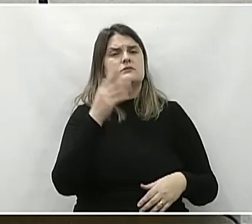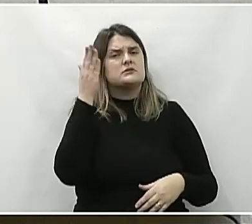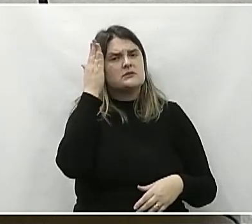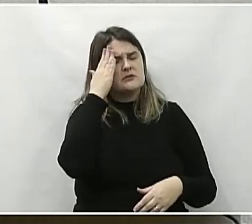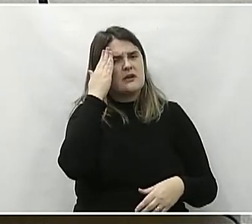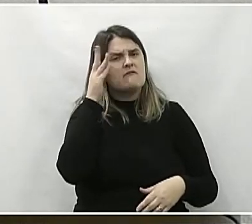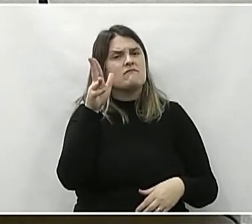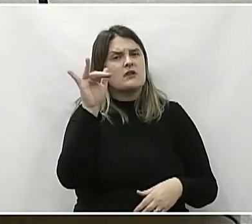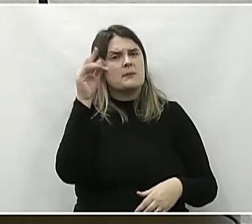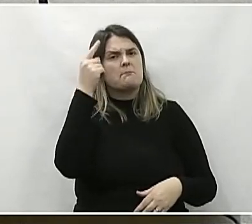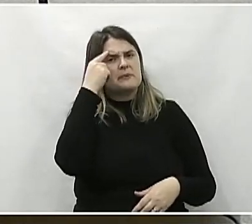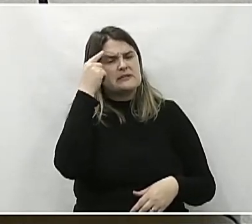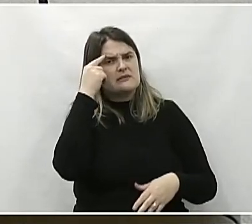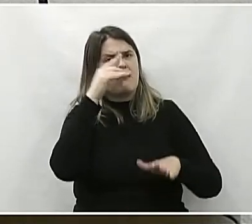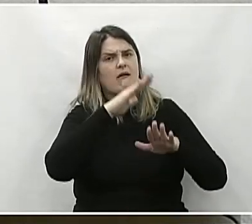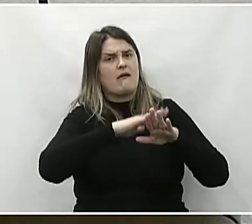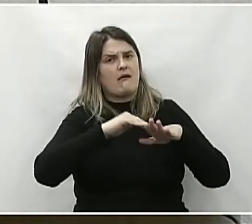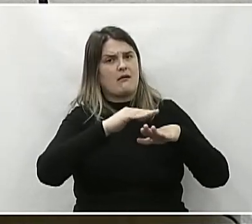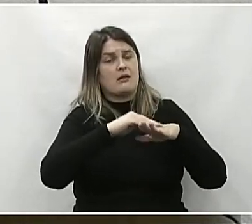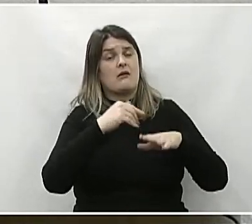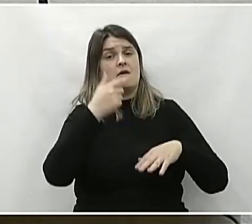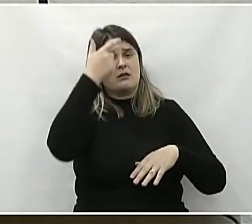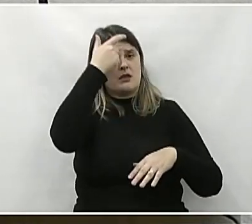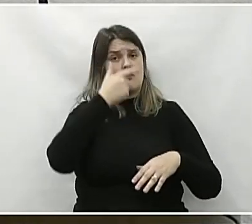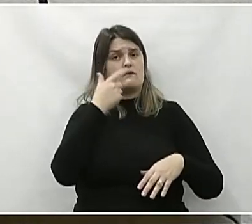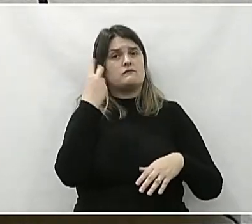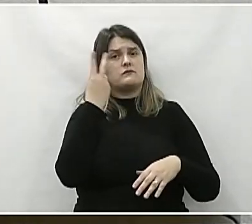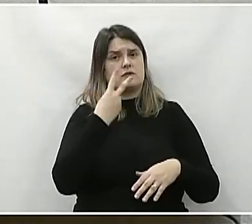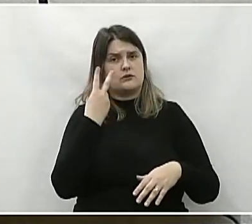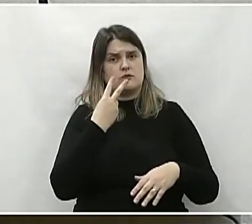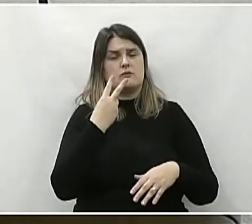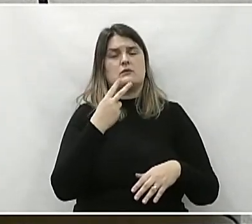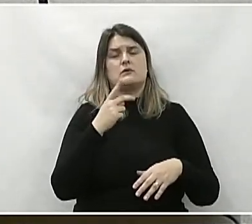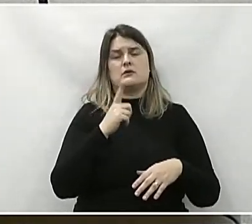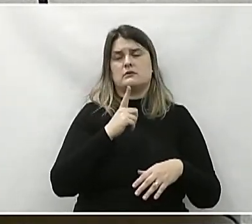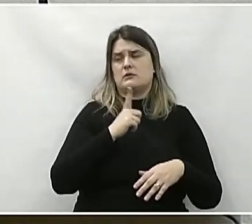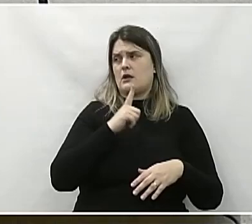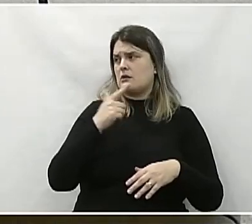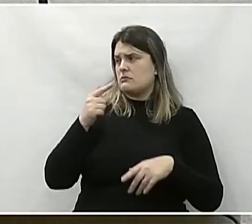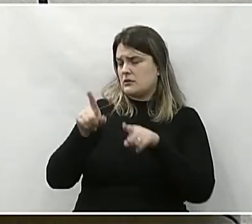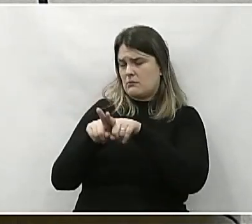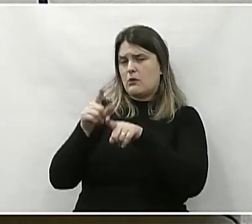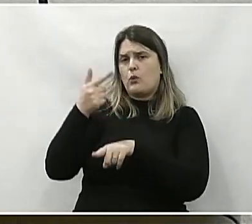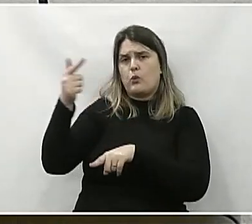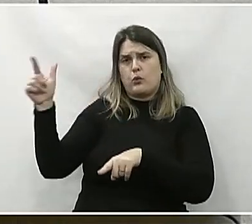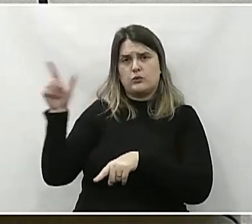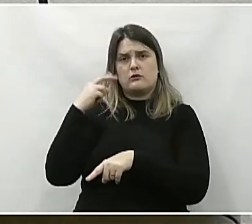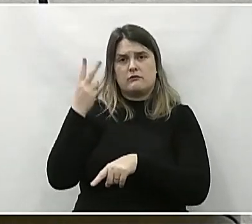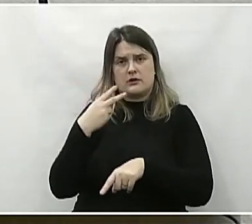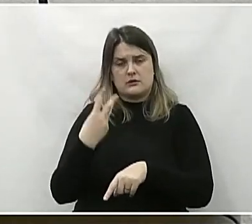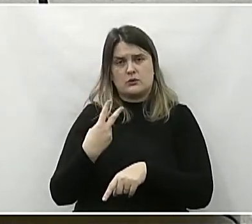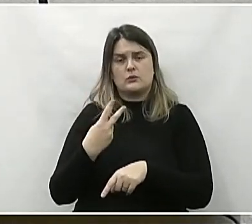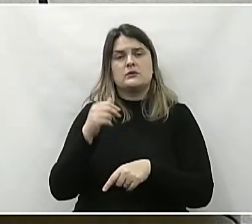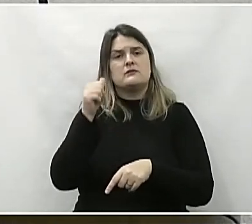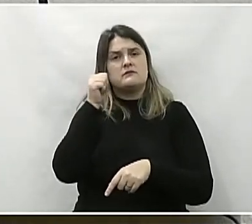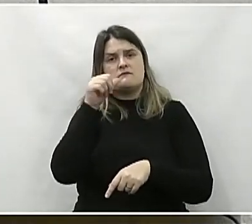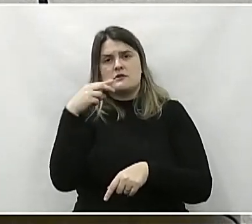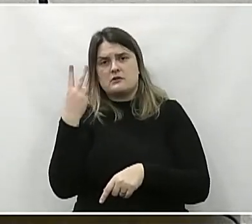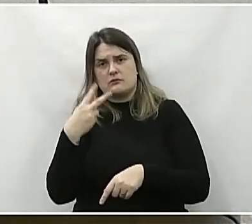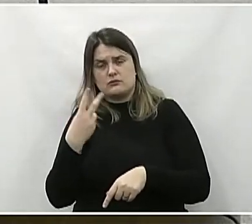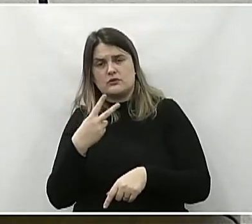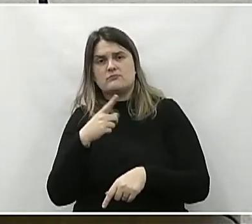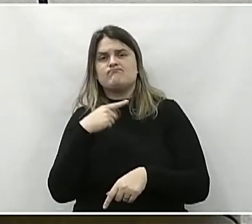que vai pensar com carinho e quanto o vereador e tenho certeza que abre aqui para esta casa e também para as nobres